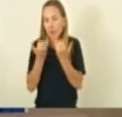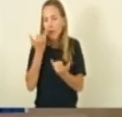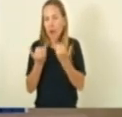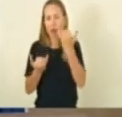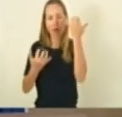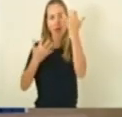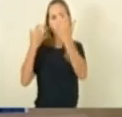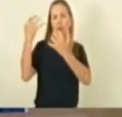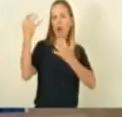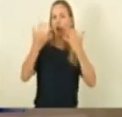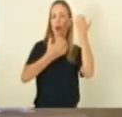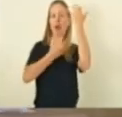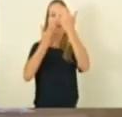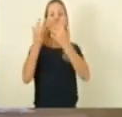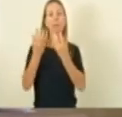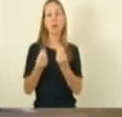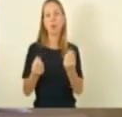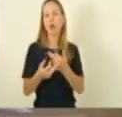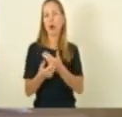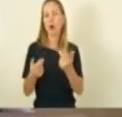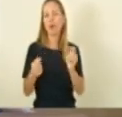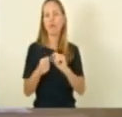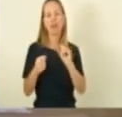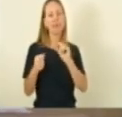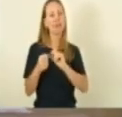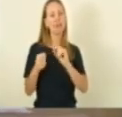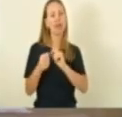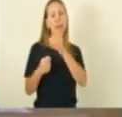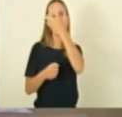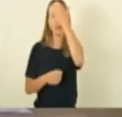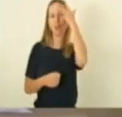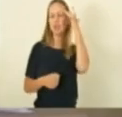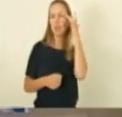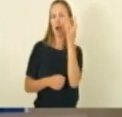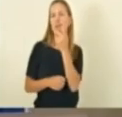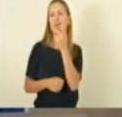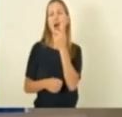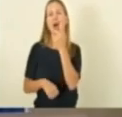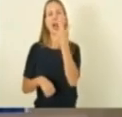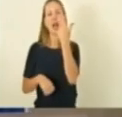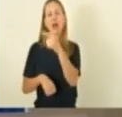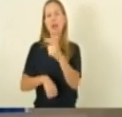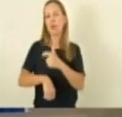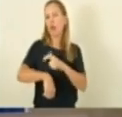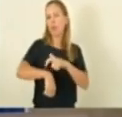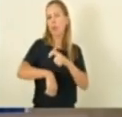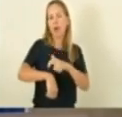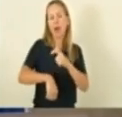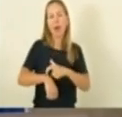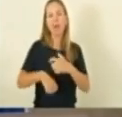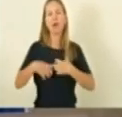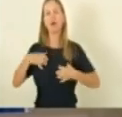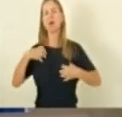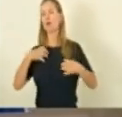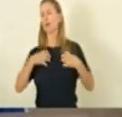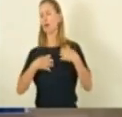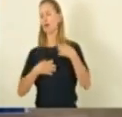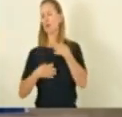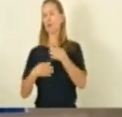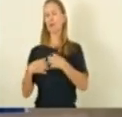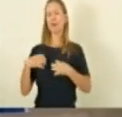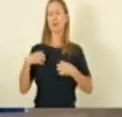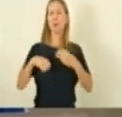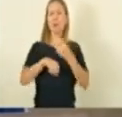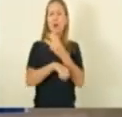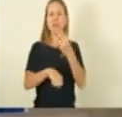extremamente atarefada, cheia de coisas, com a gente dizendo o tempo inteiro que não tem tempo, com aquela angústia porque vão te colocando em grupo de WhatsApp e